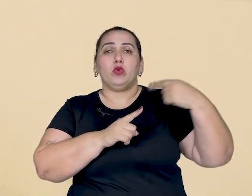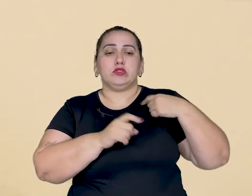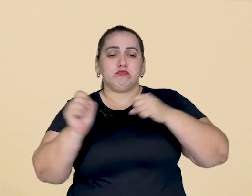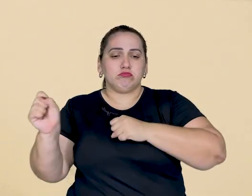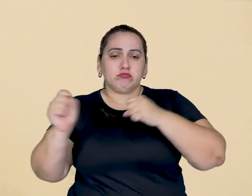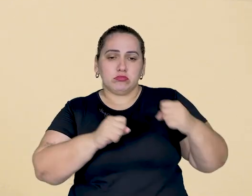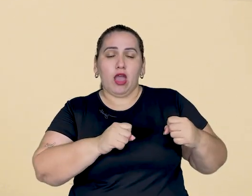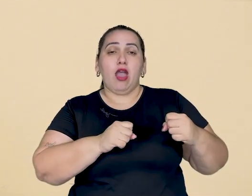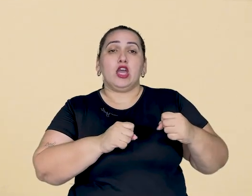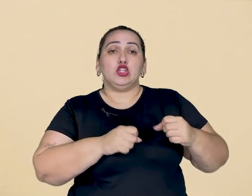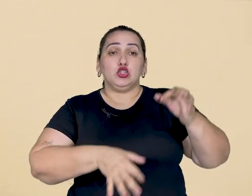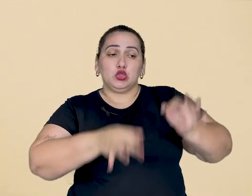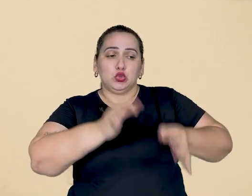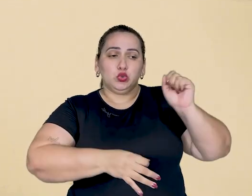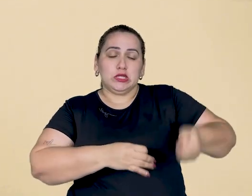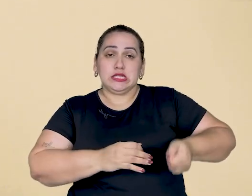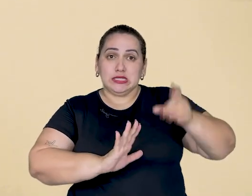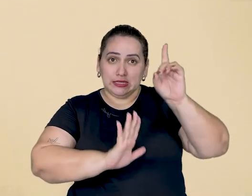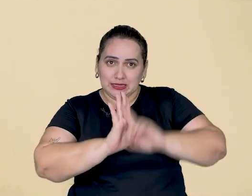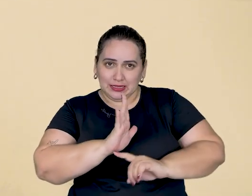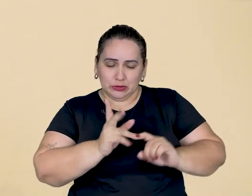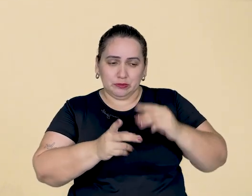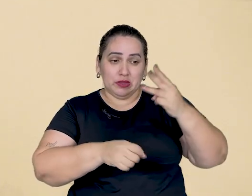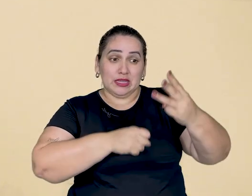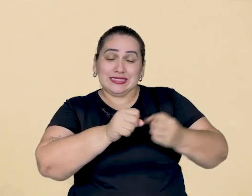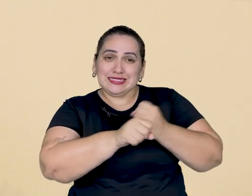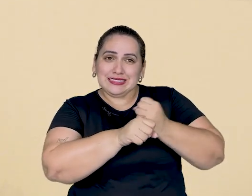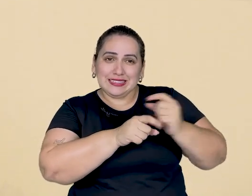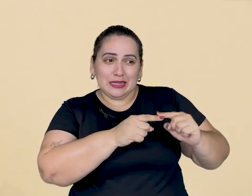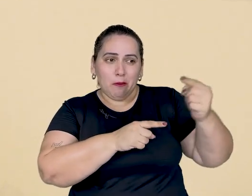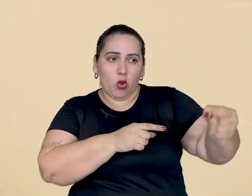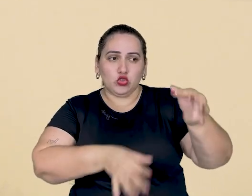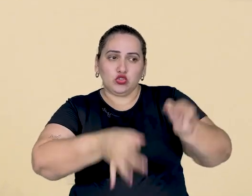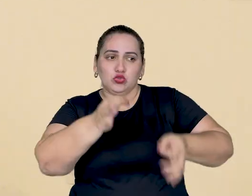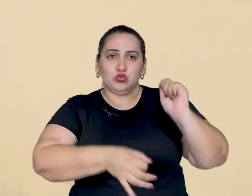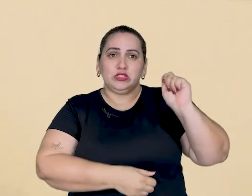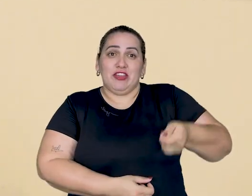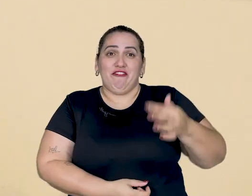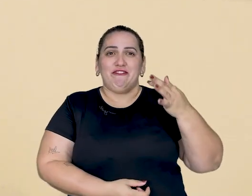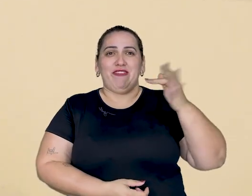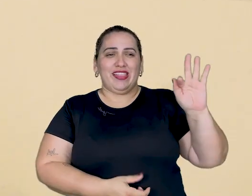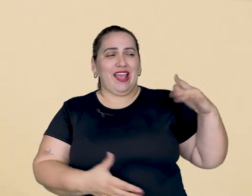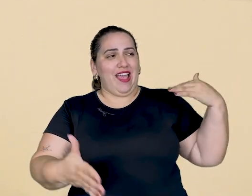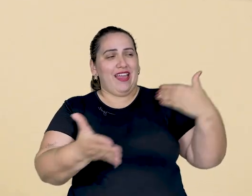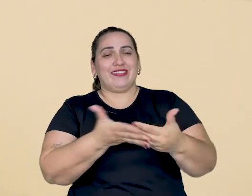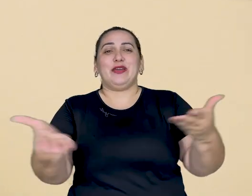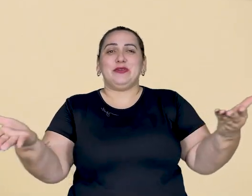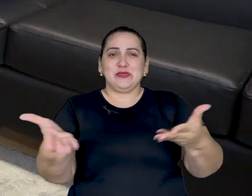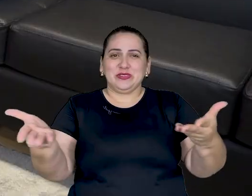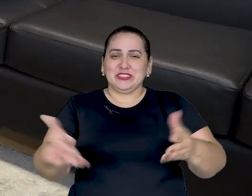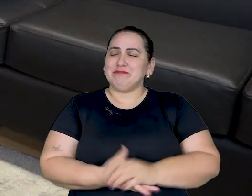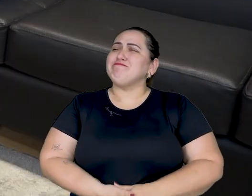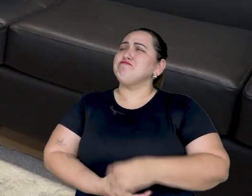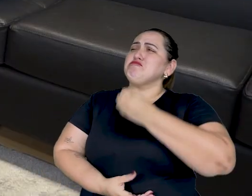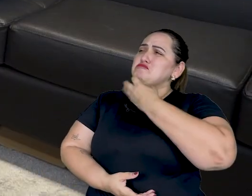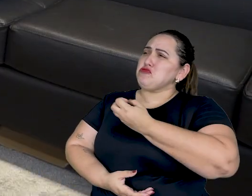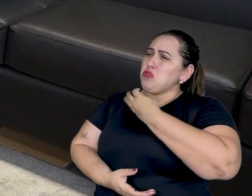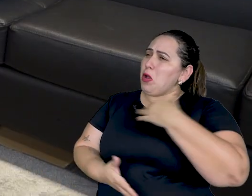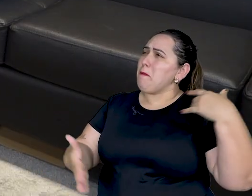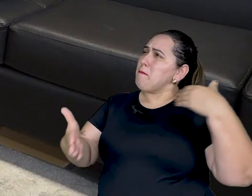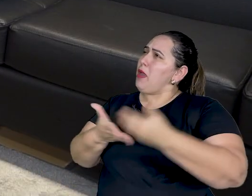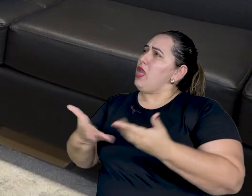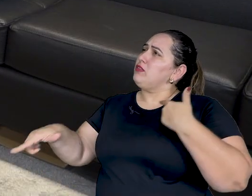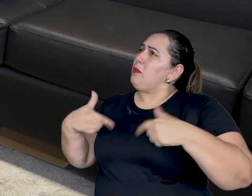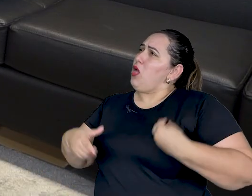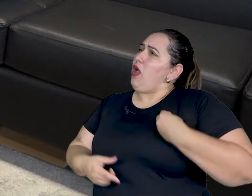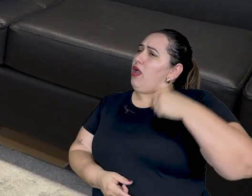depois eu assumi o cargo de juiz de direito. 3 anos depois eu assumi o cargo de juiz federal e estou até hoje. Coisa boa, passou...